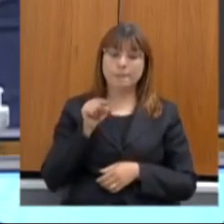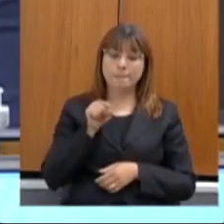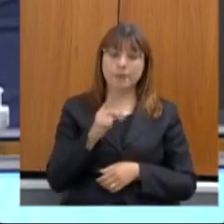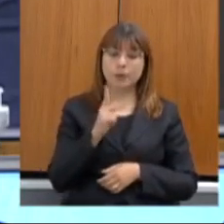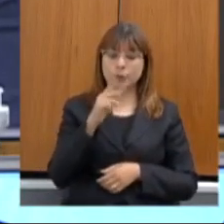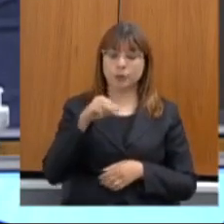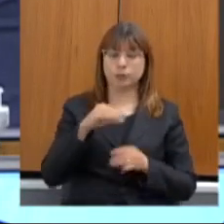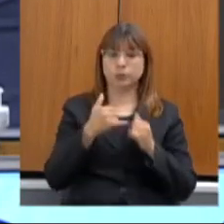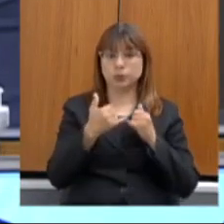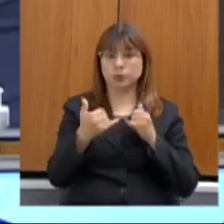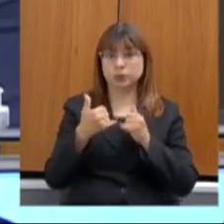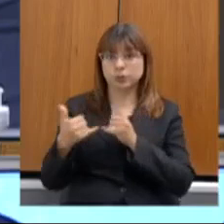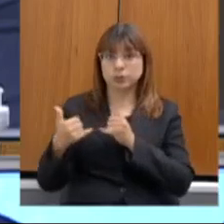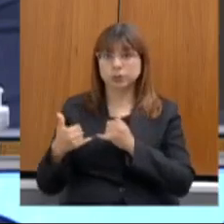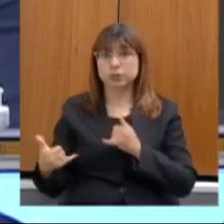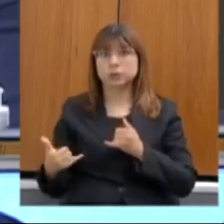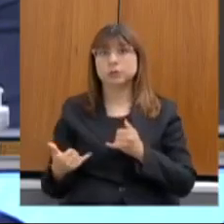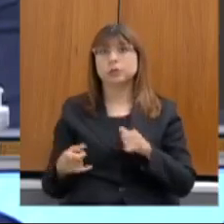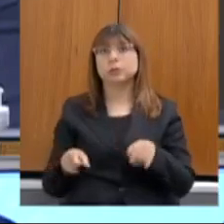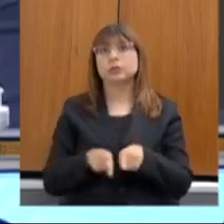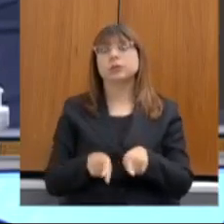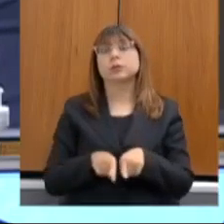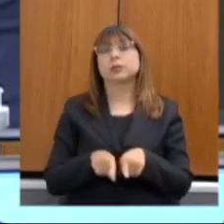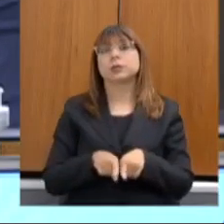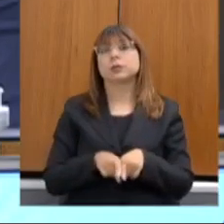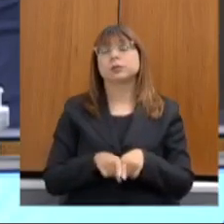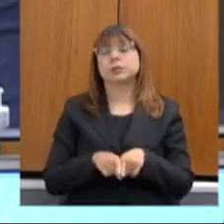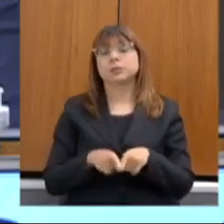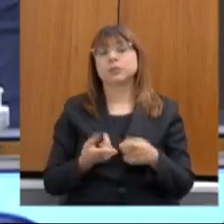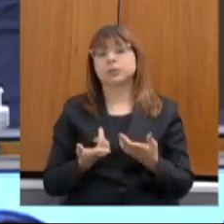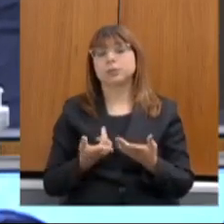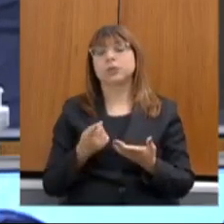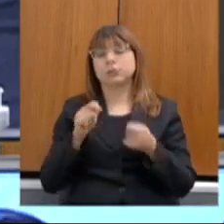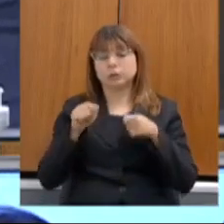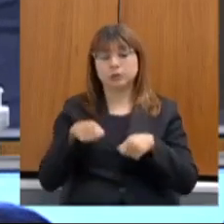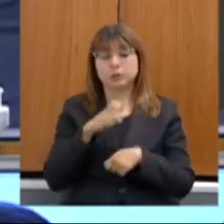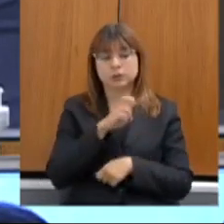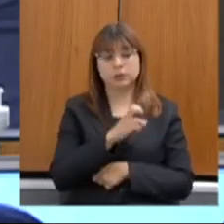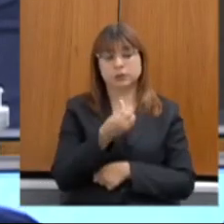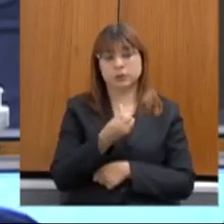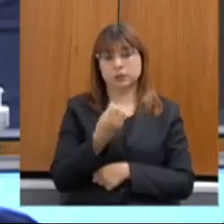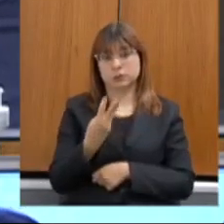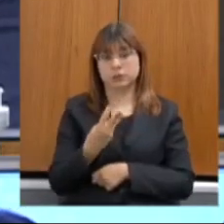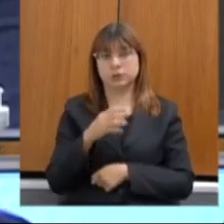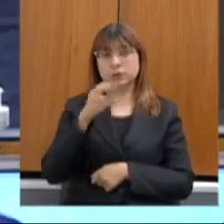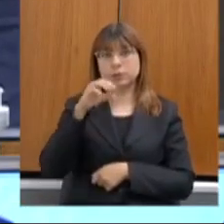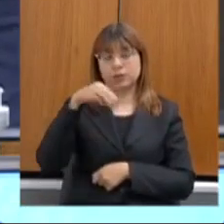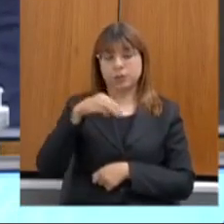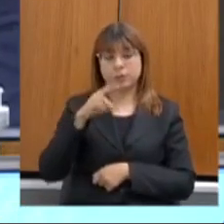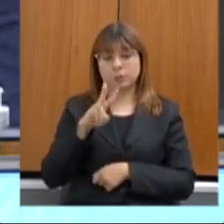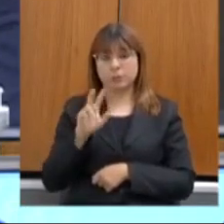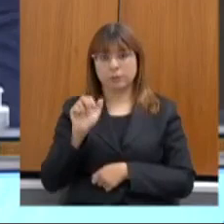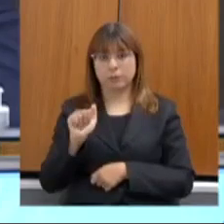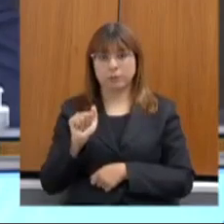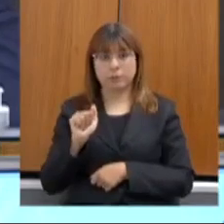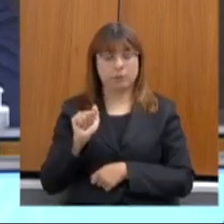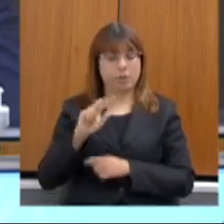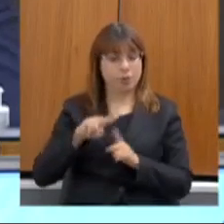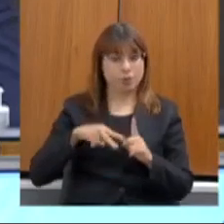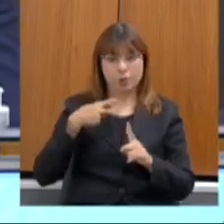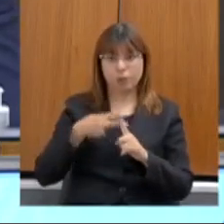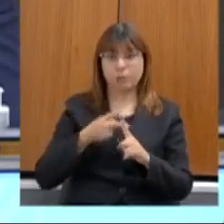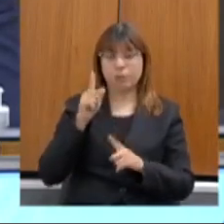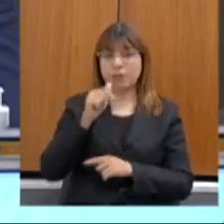de Minas transmissão EA capacidade aí de 563 MB é o dobro o papa